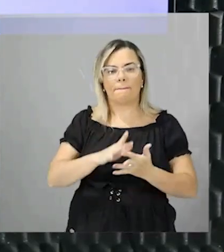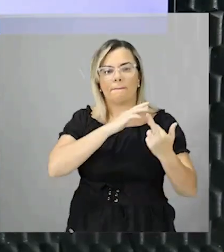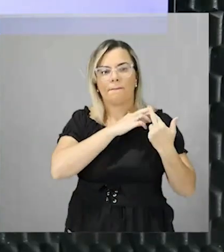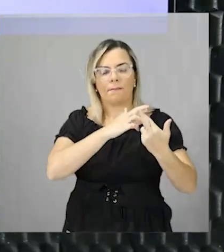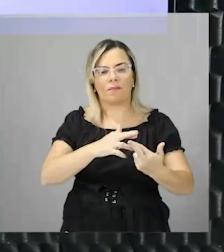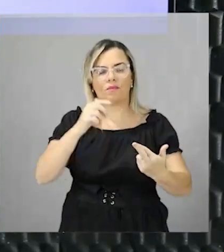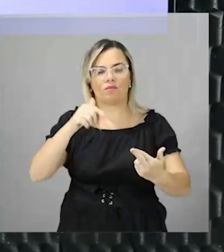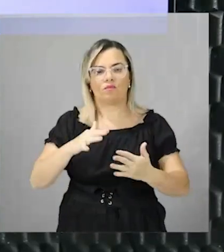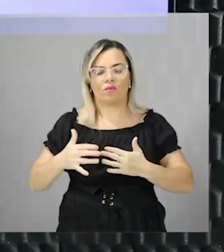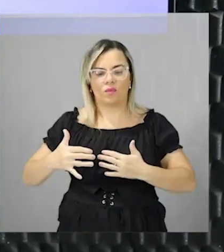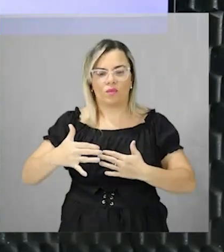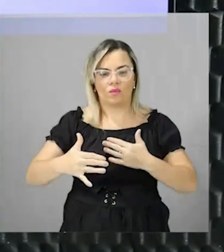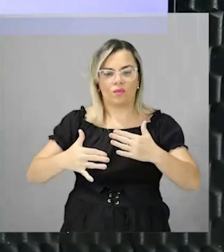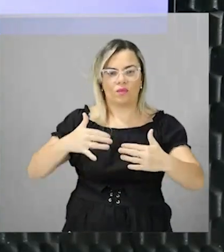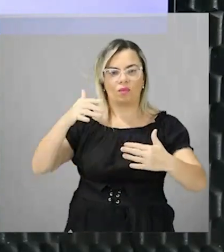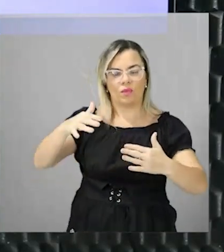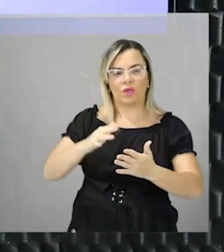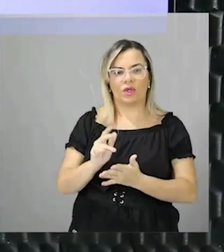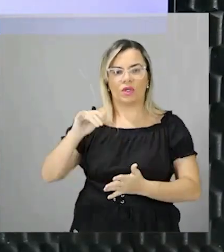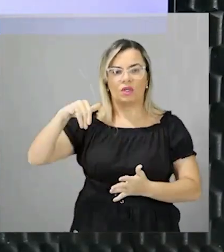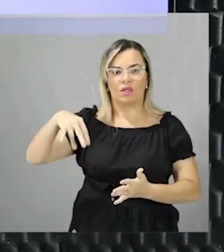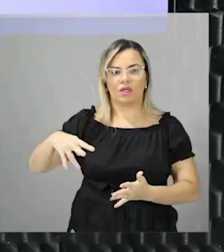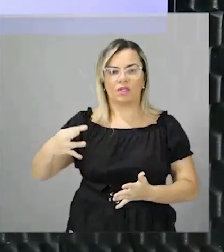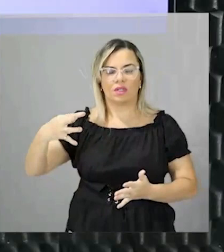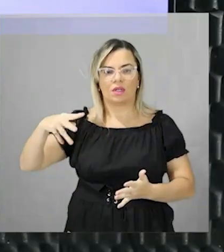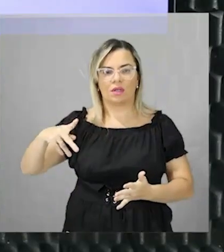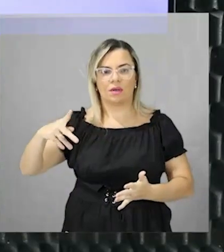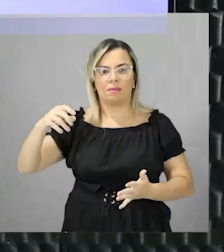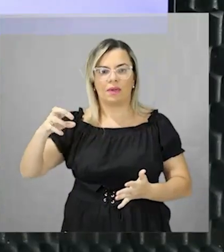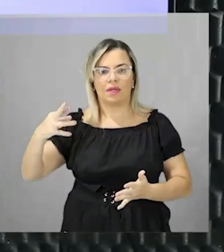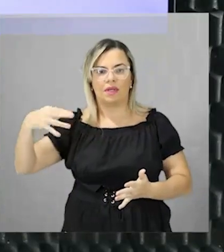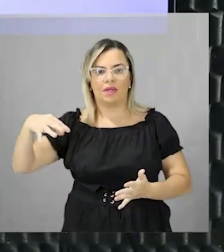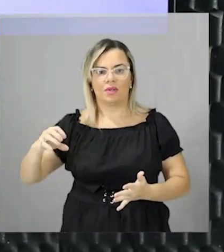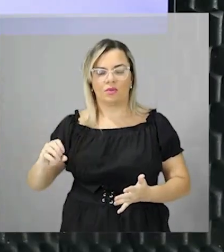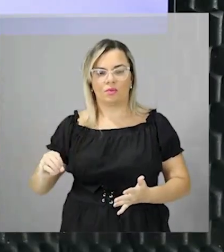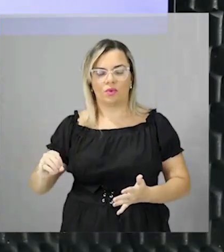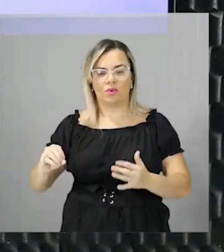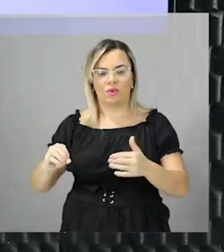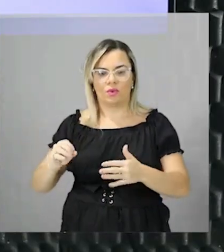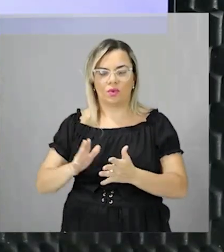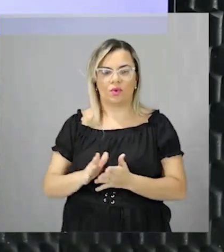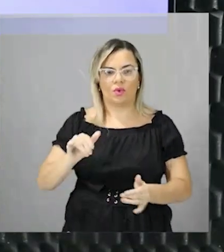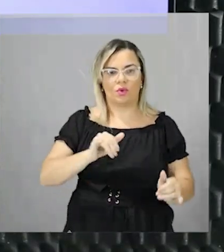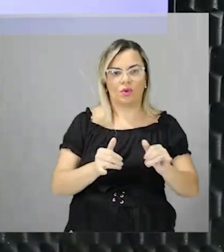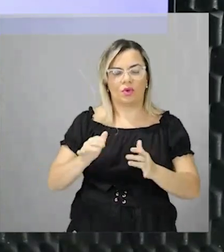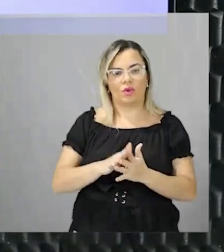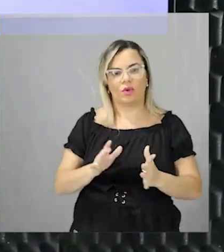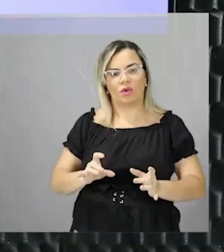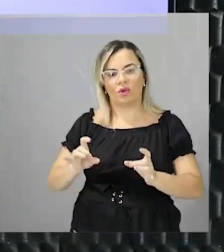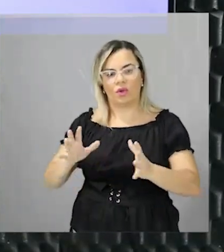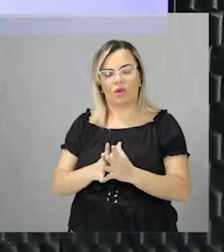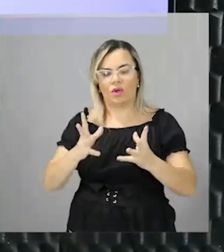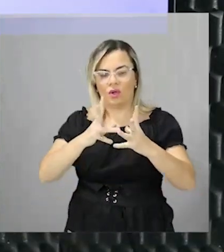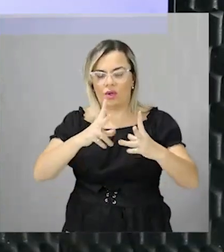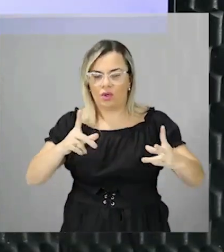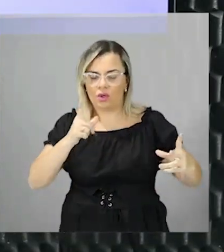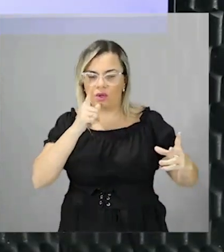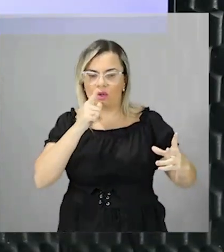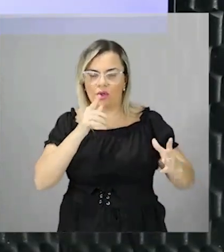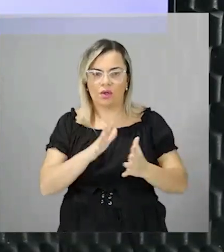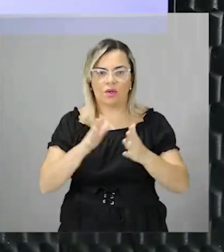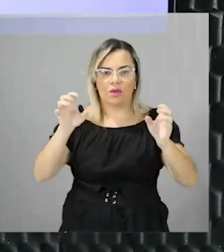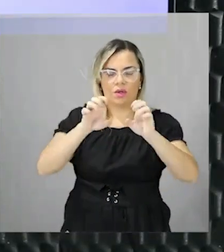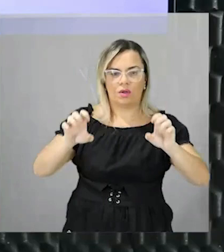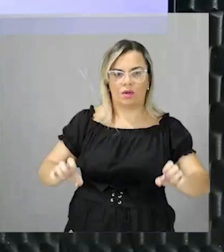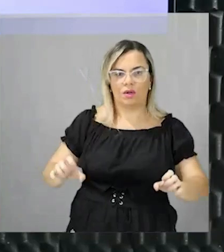pelo quê? Por um processo chamado intemperismo. Intemperismo específico, intemperismo químico, quando a rocha é quebrada pela água e a sua